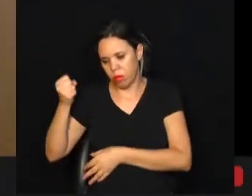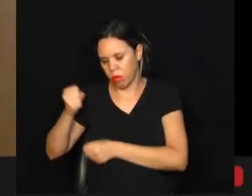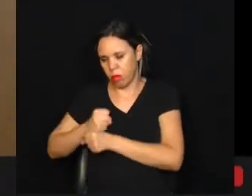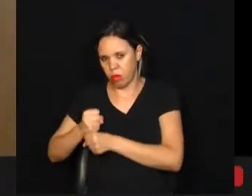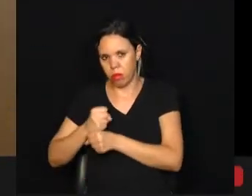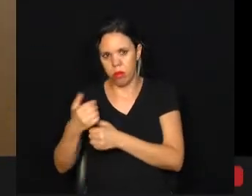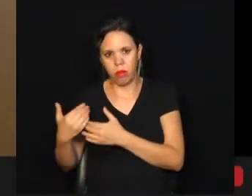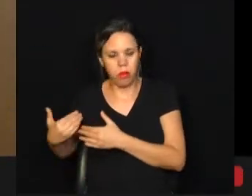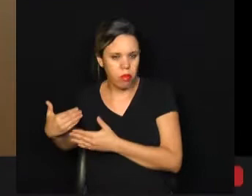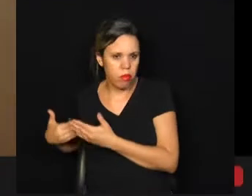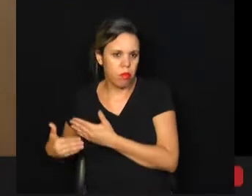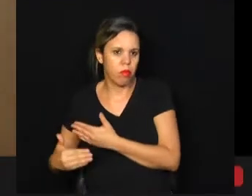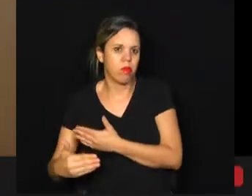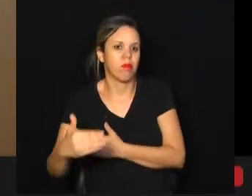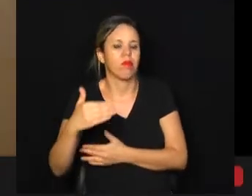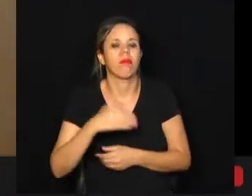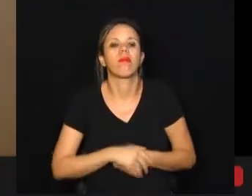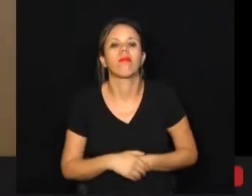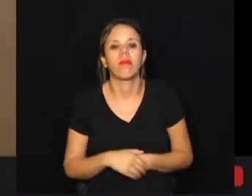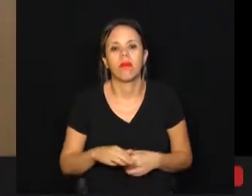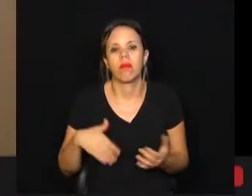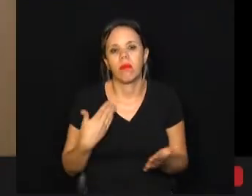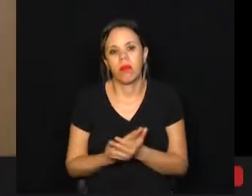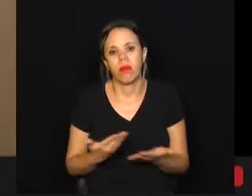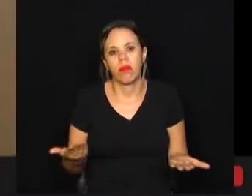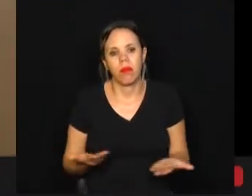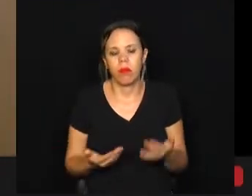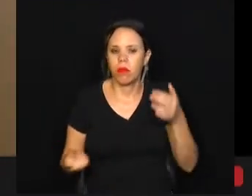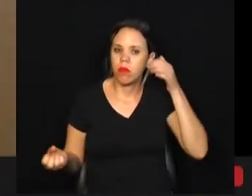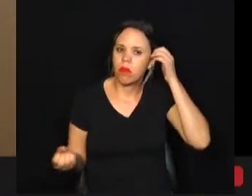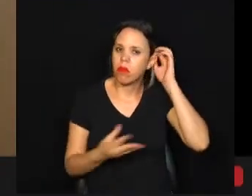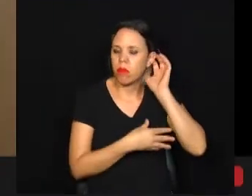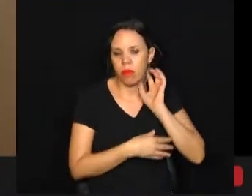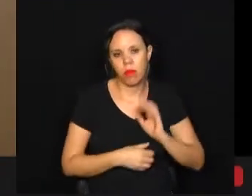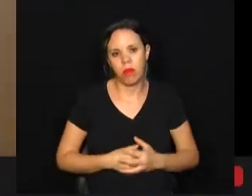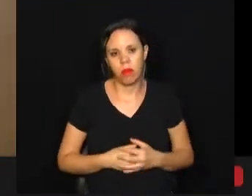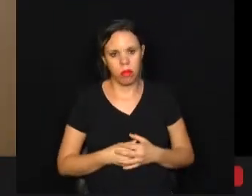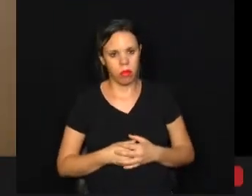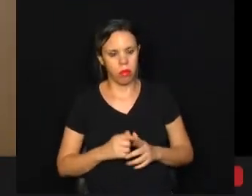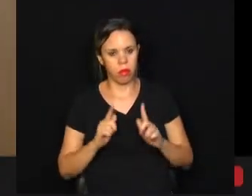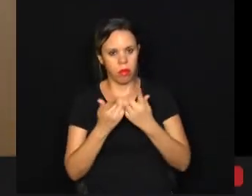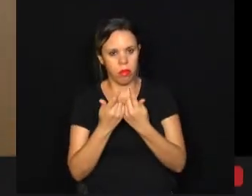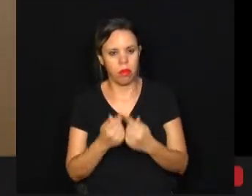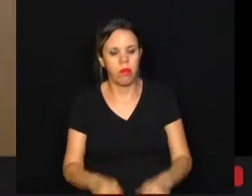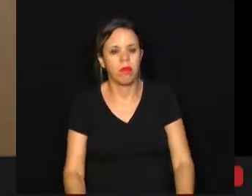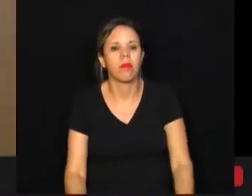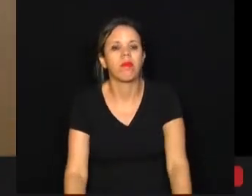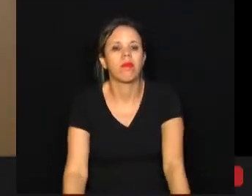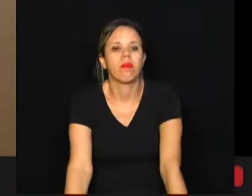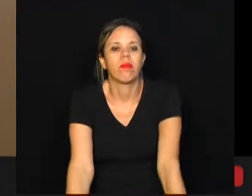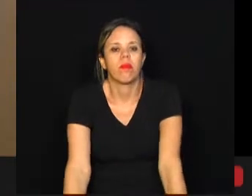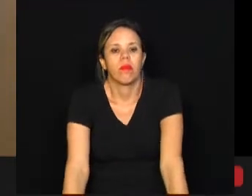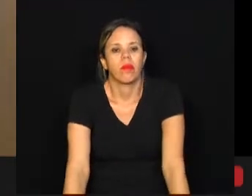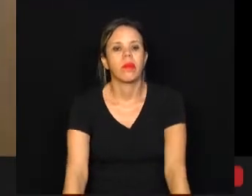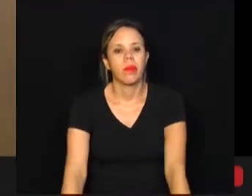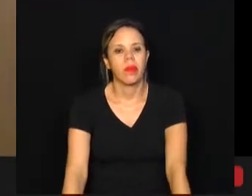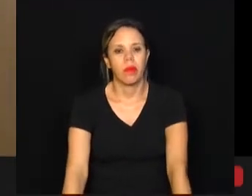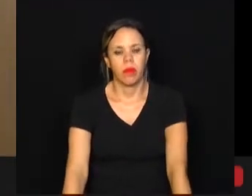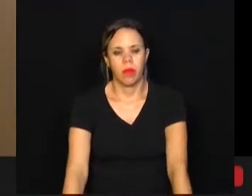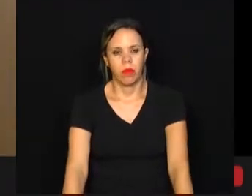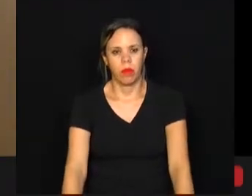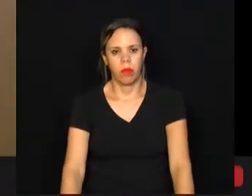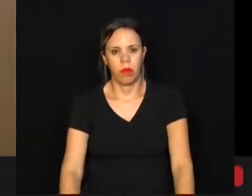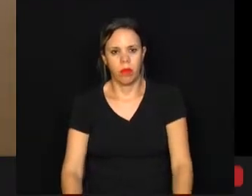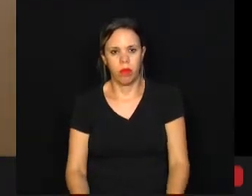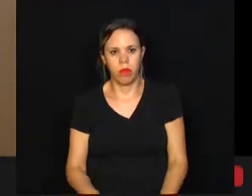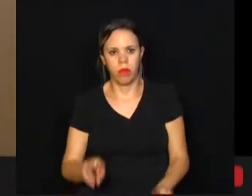anos até agora, essa nova gestão? Então, eu vou começar pelos